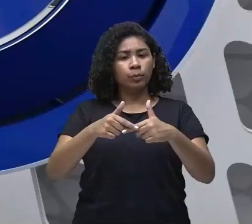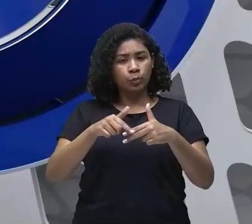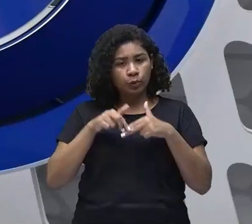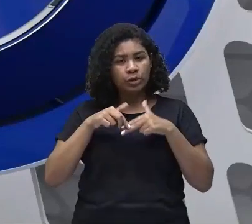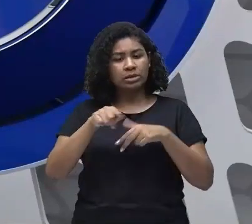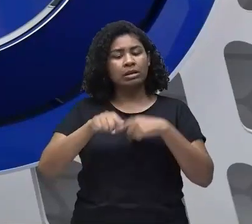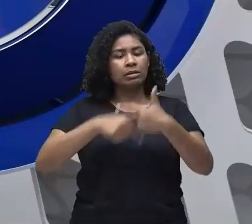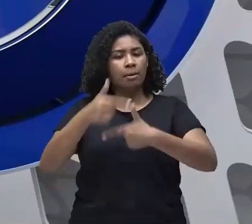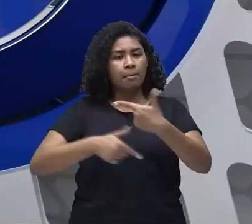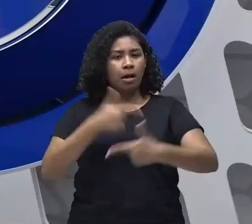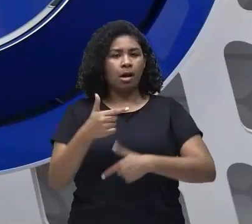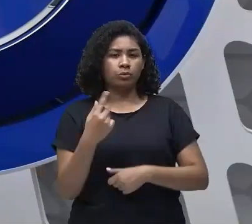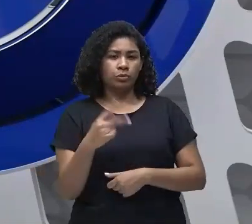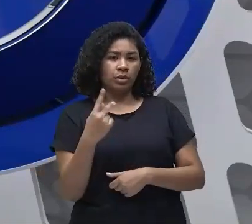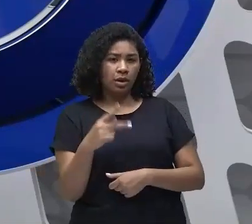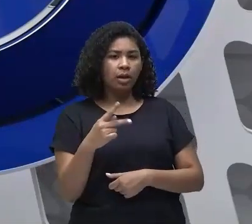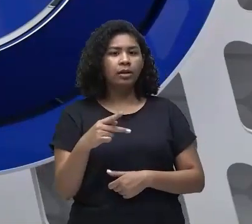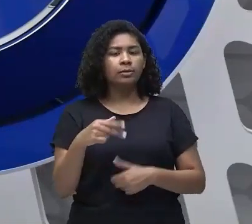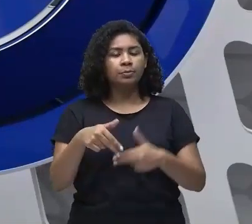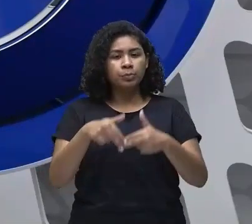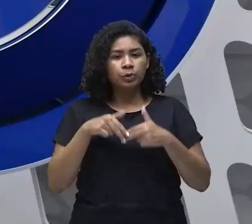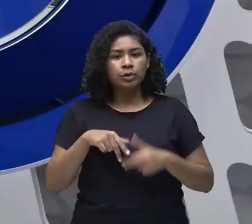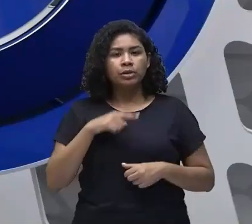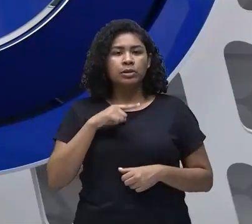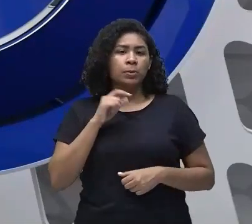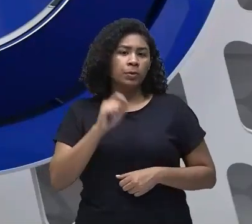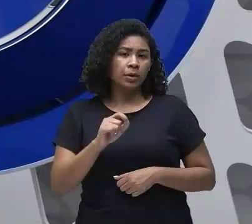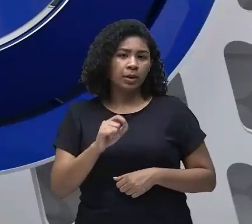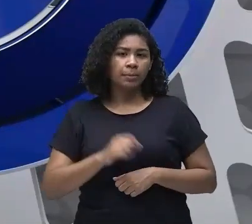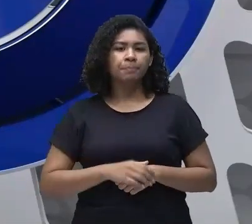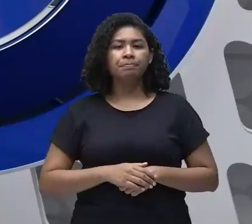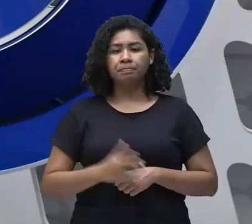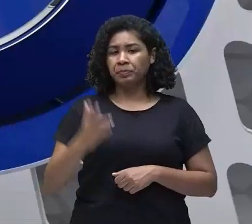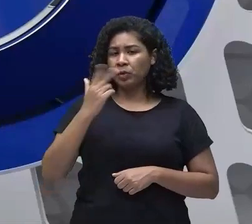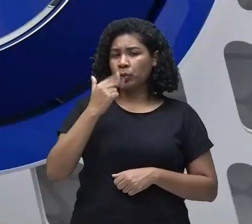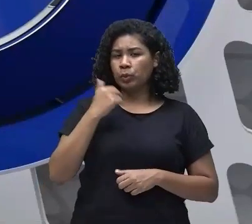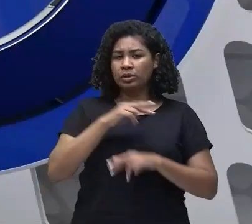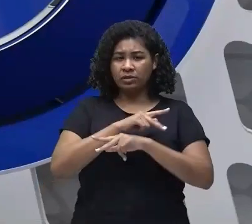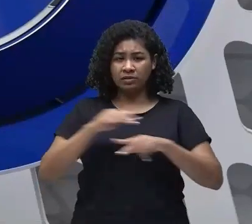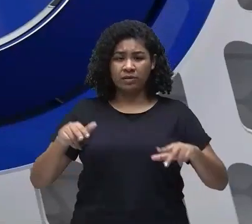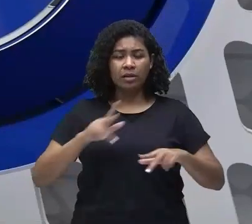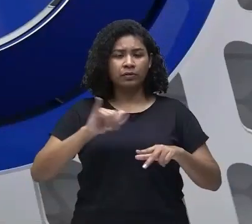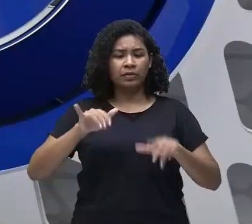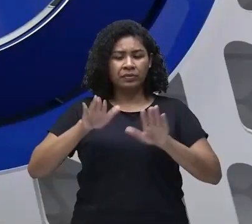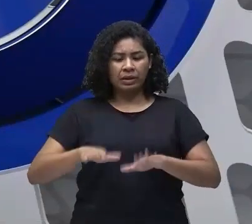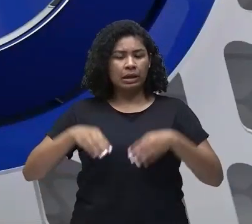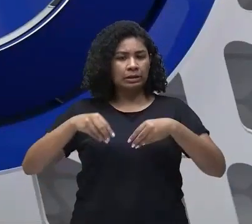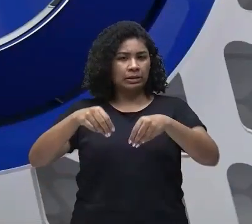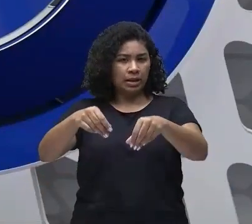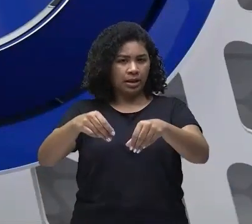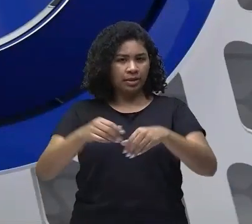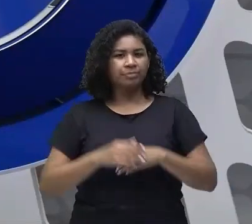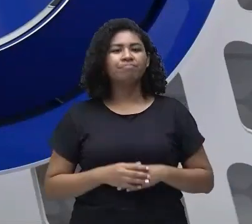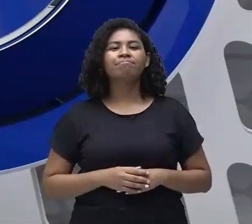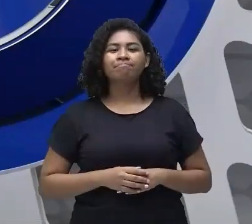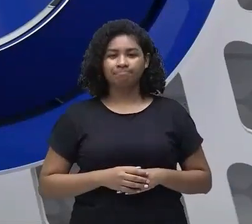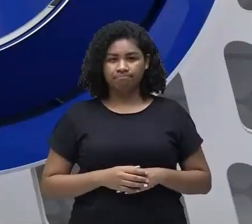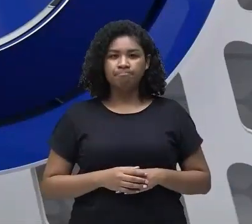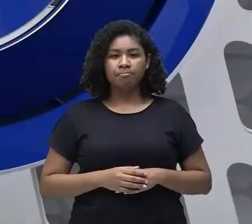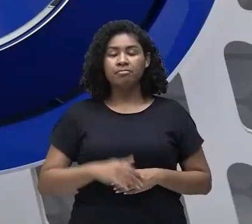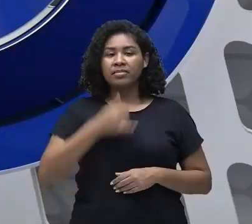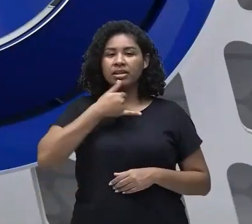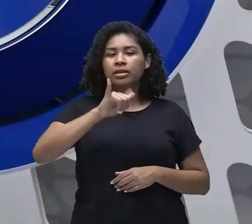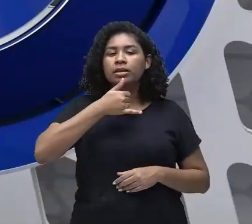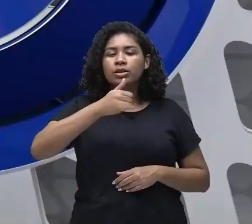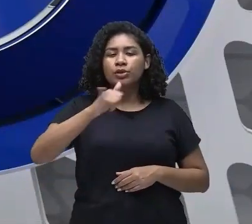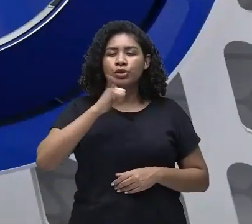vai fazer com que os minerais que estão sendo ali decompostos voltem para aquele solo. Essa matéria, essa energia,